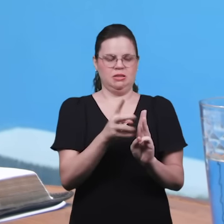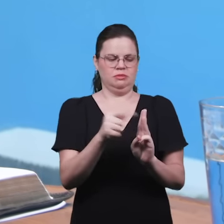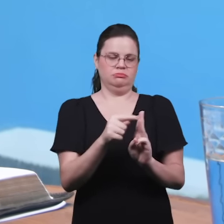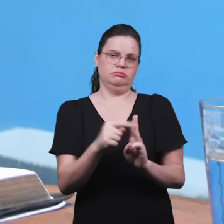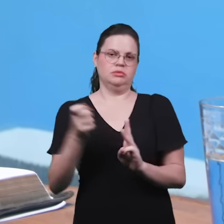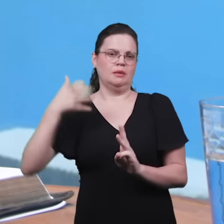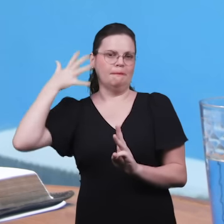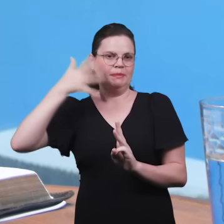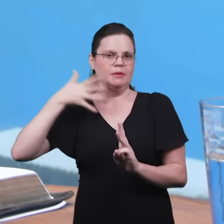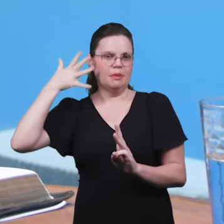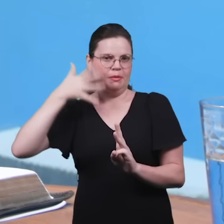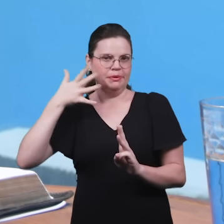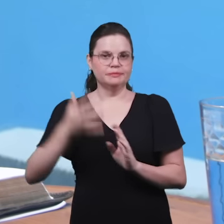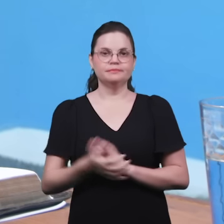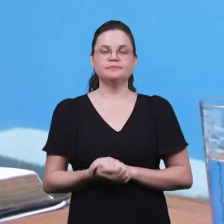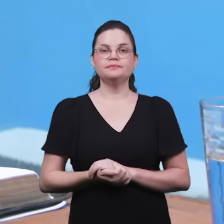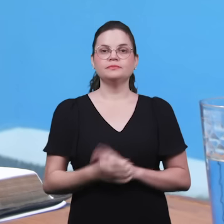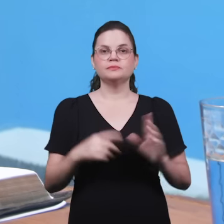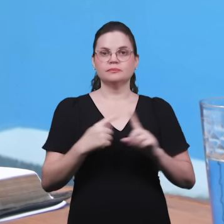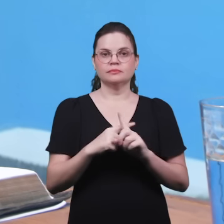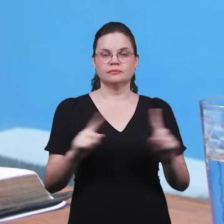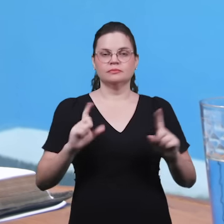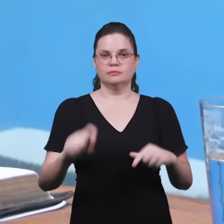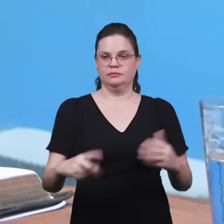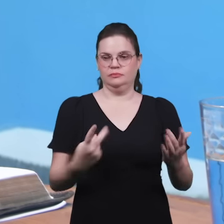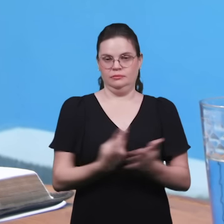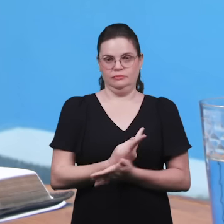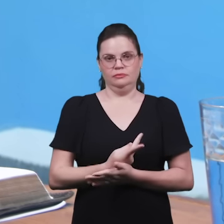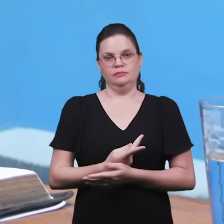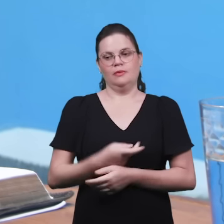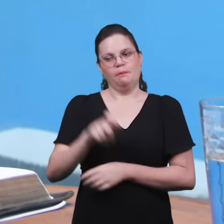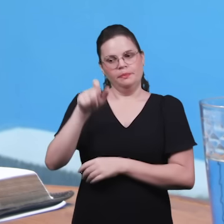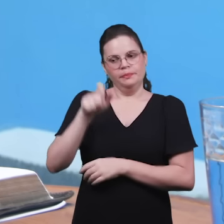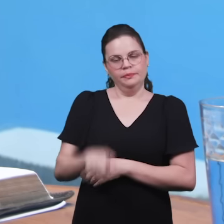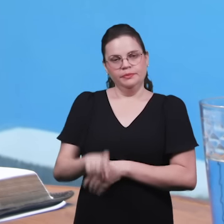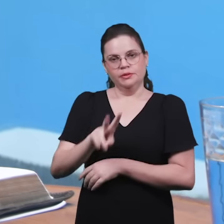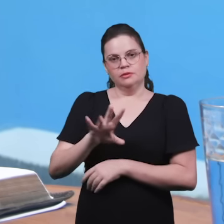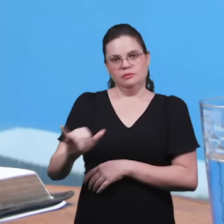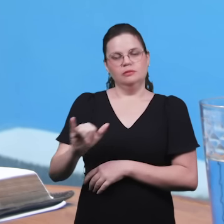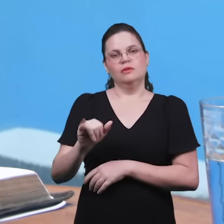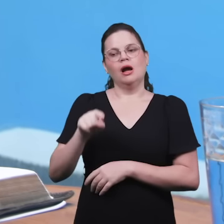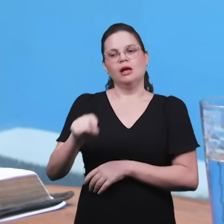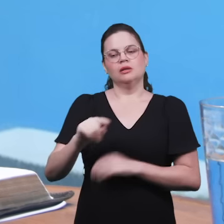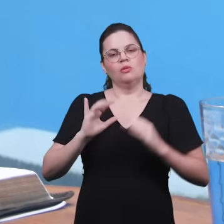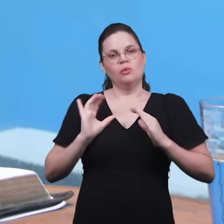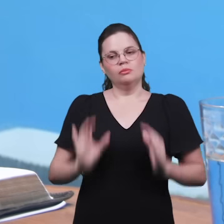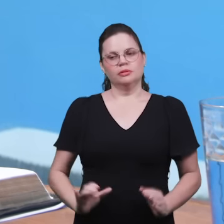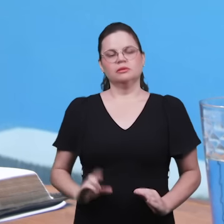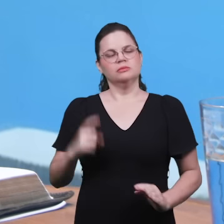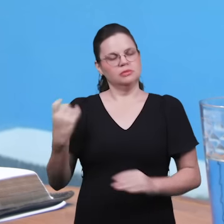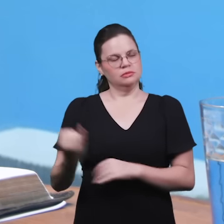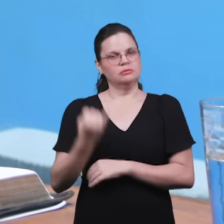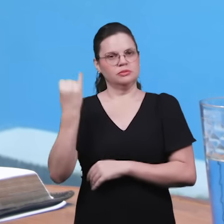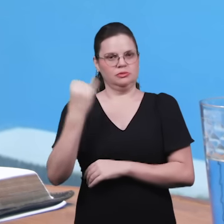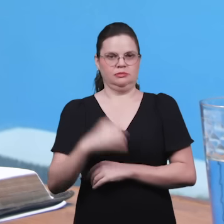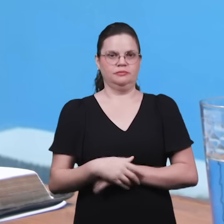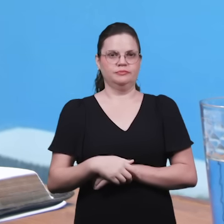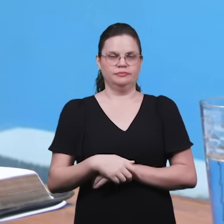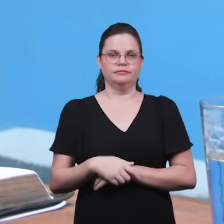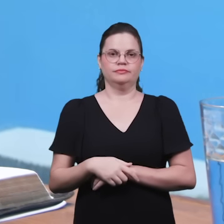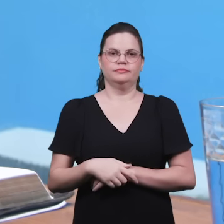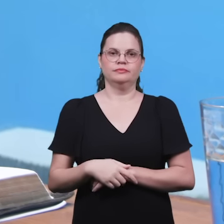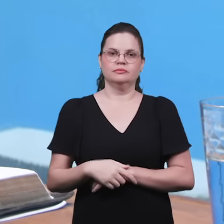outra. Mas a postura desta pessoa é algo muito importante,